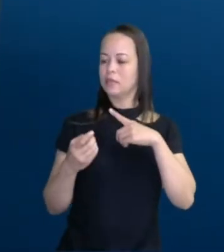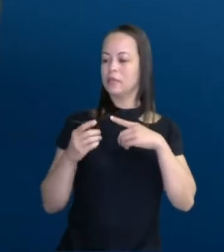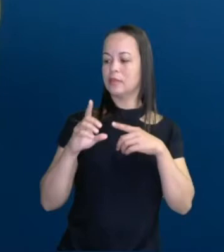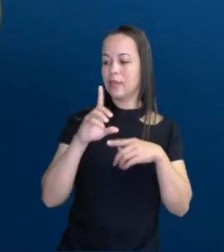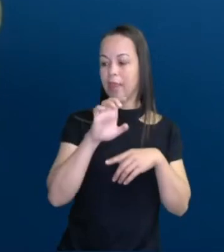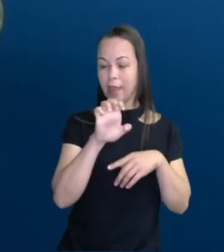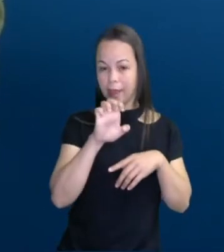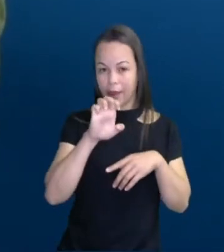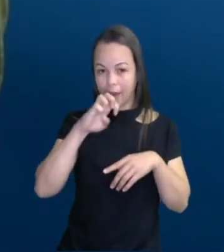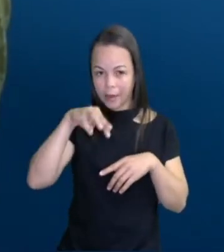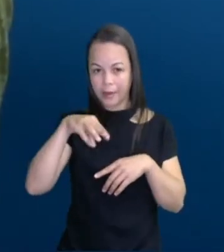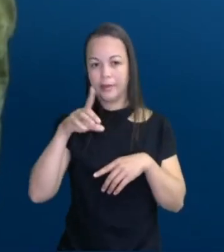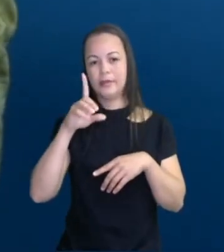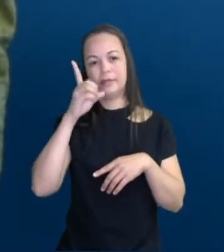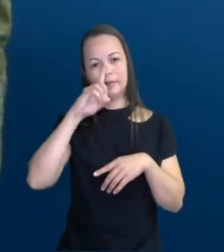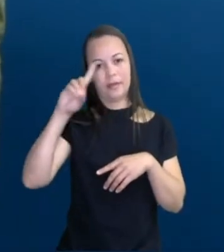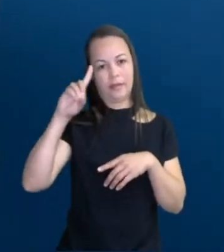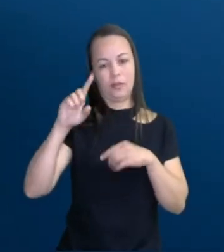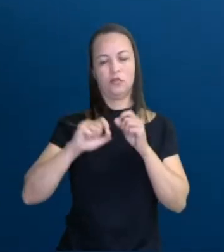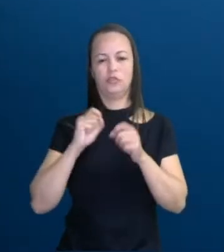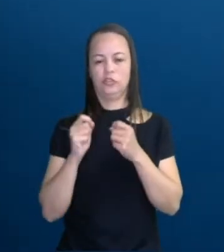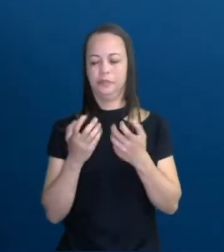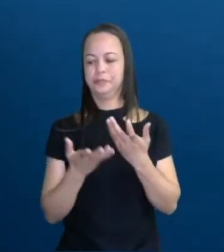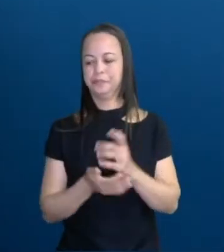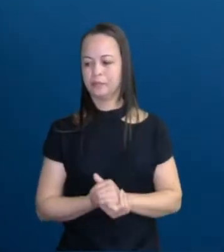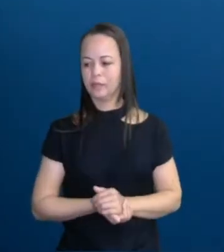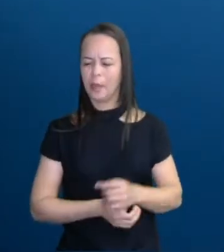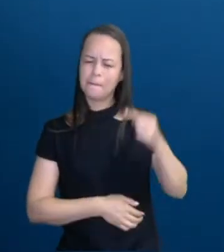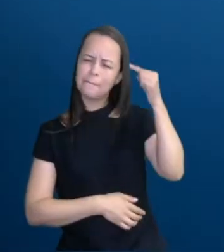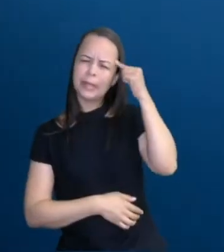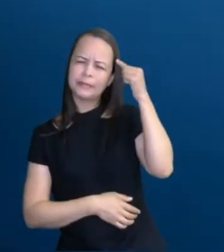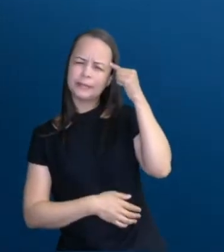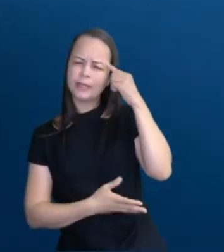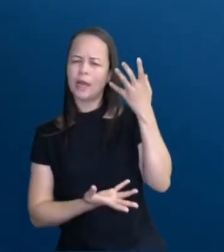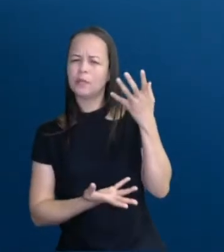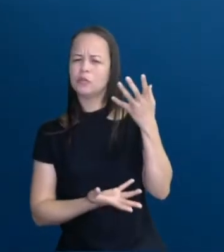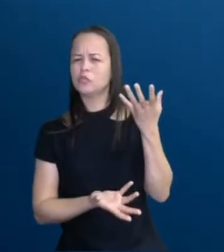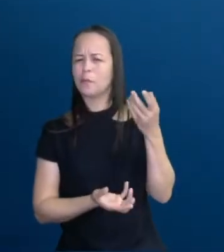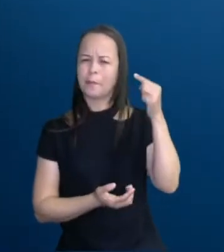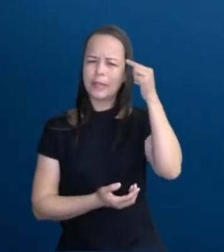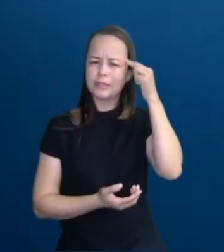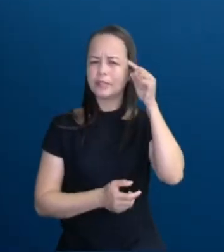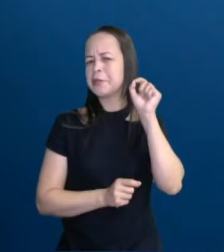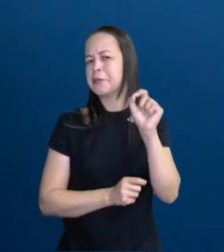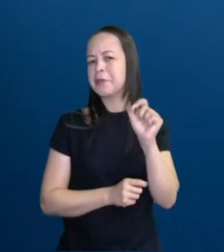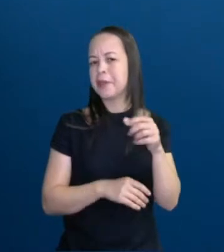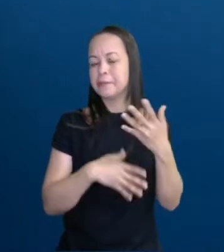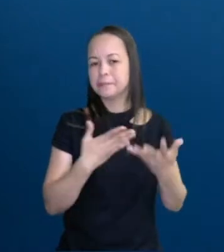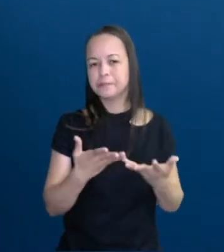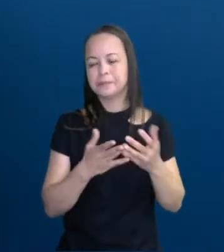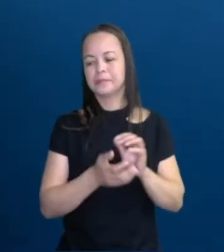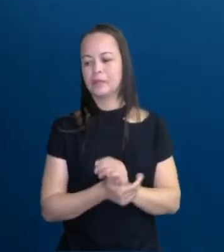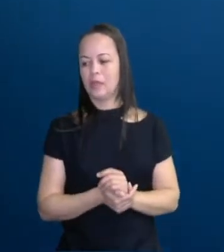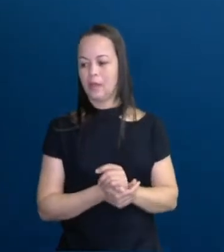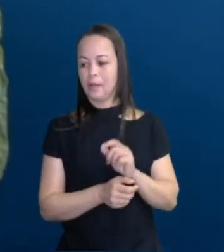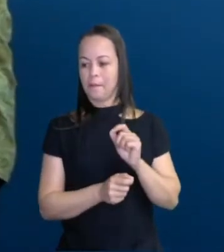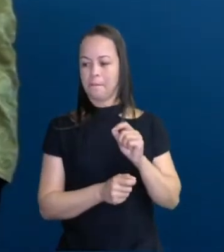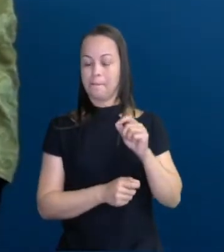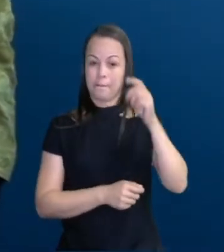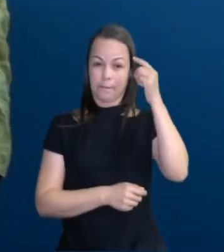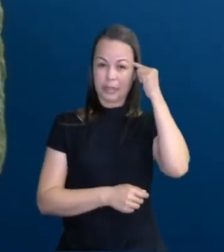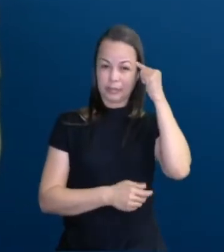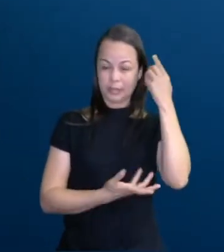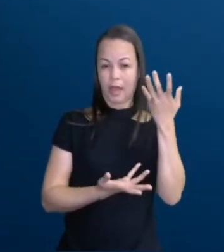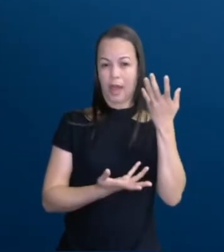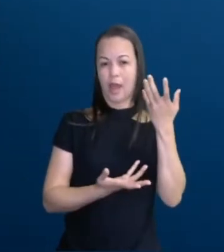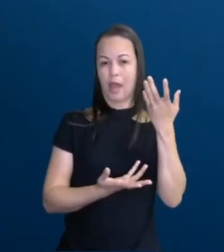pensa em alguma coisa ou em alguém. Pensamos no amor. Percebam que entre o verbo pensar e